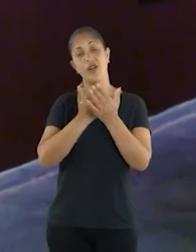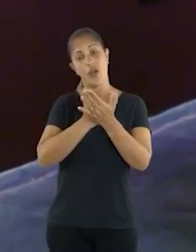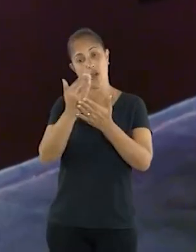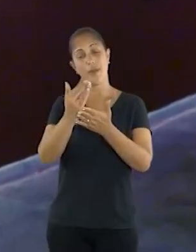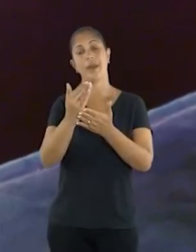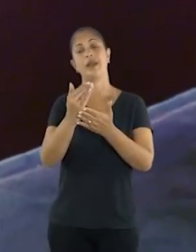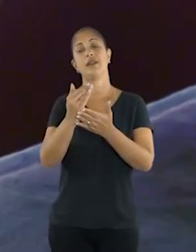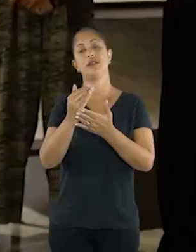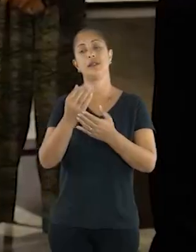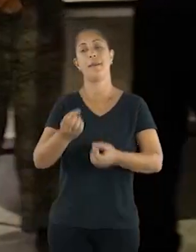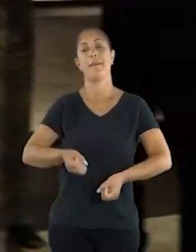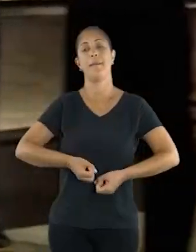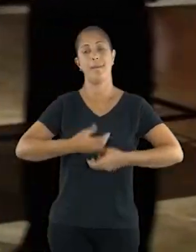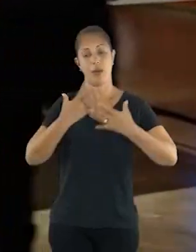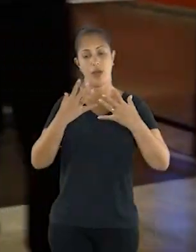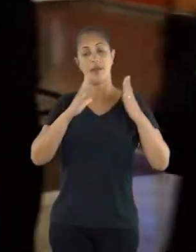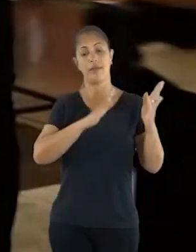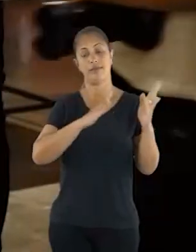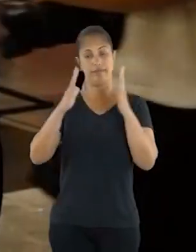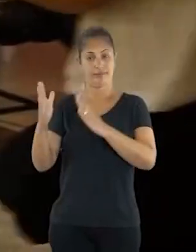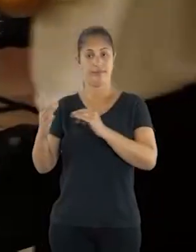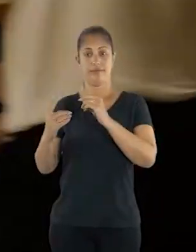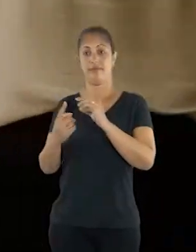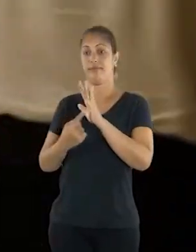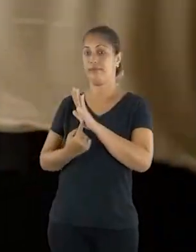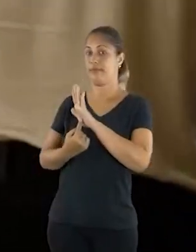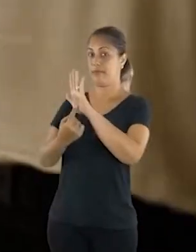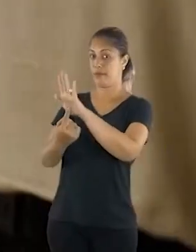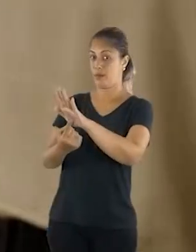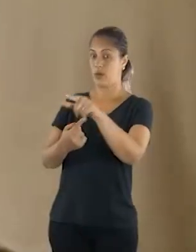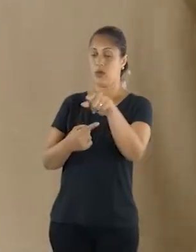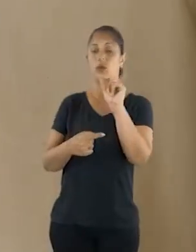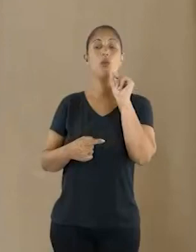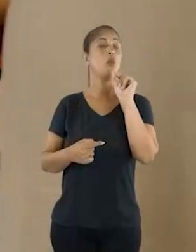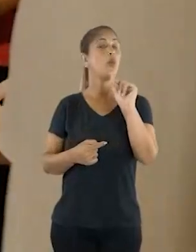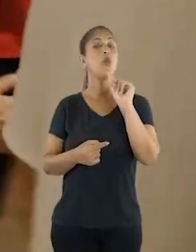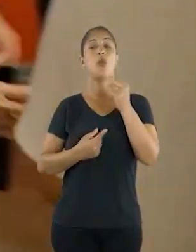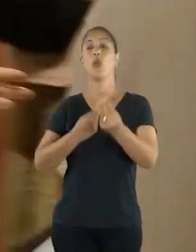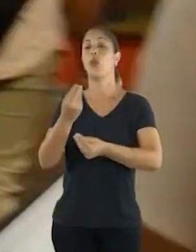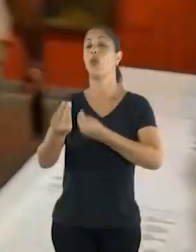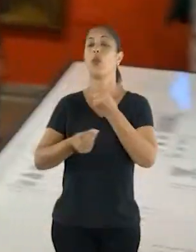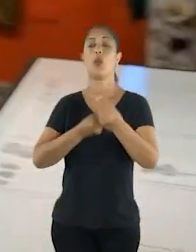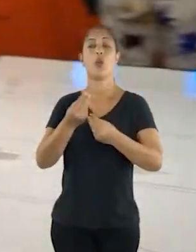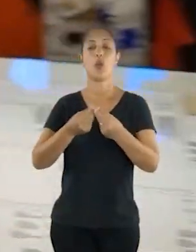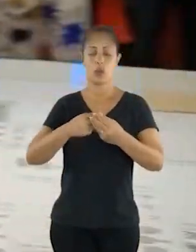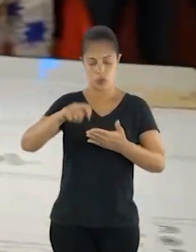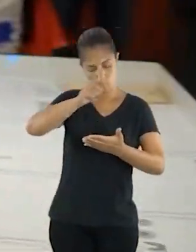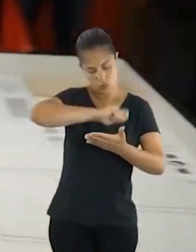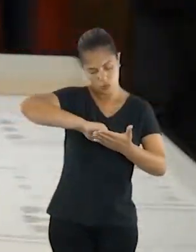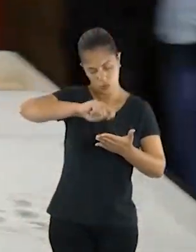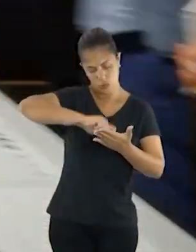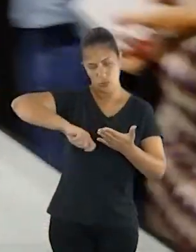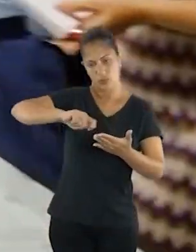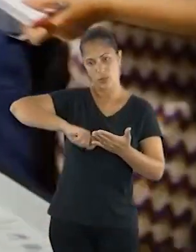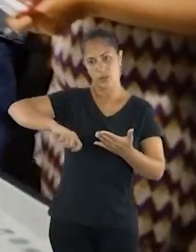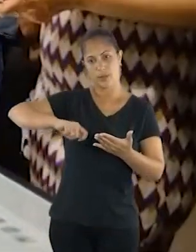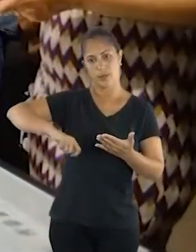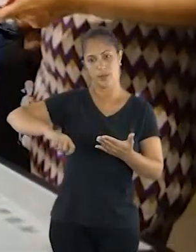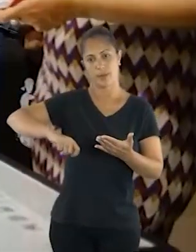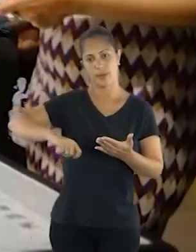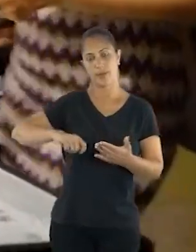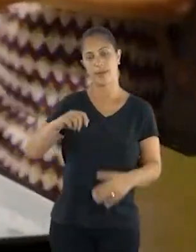de um poema. Aqui a gente mostra como eram os manuscritos de Ariano quando